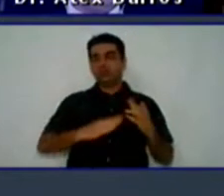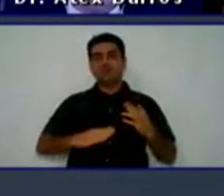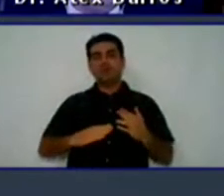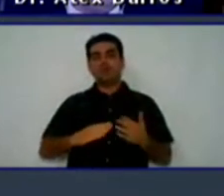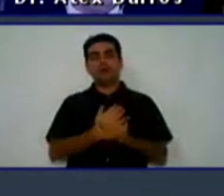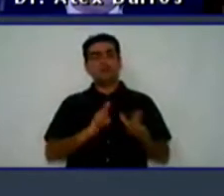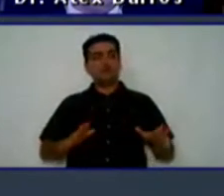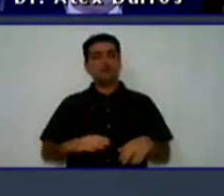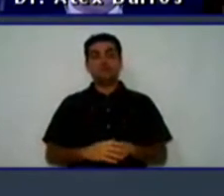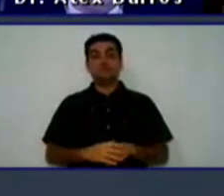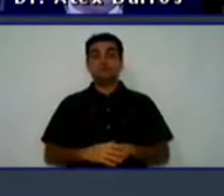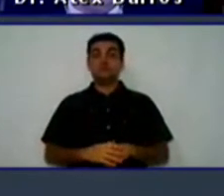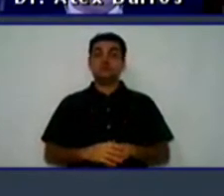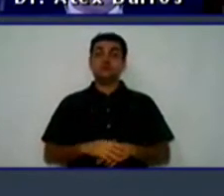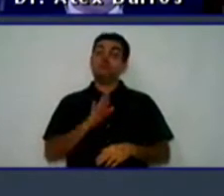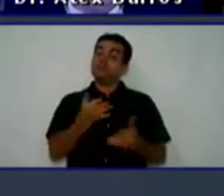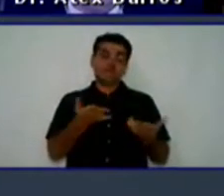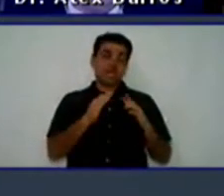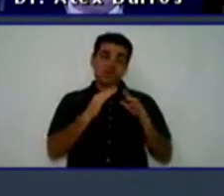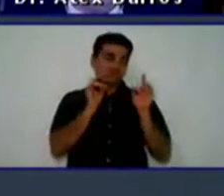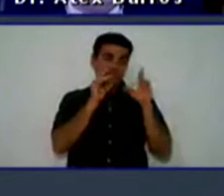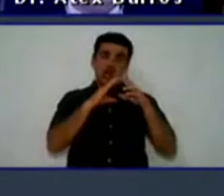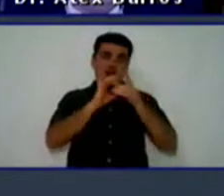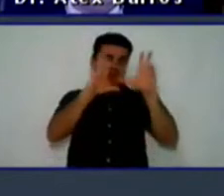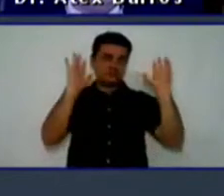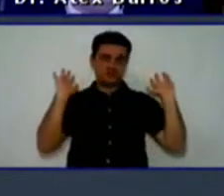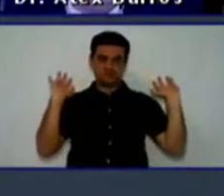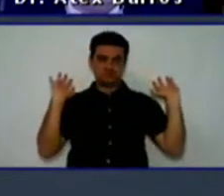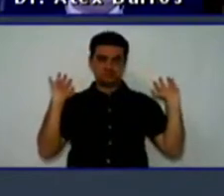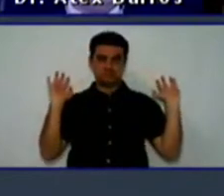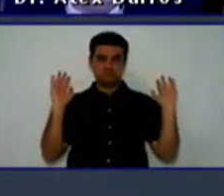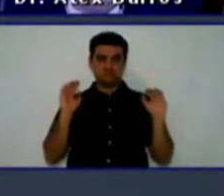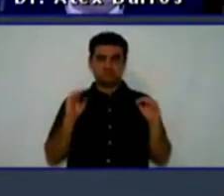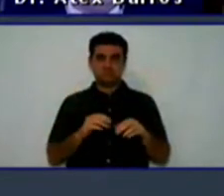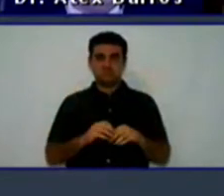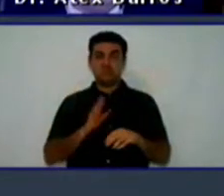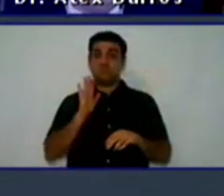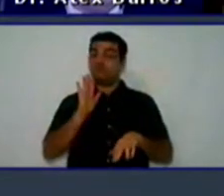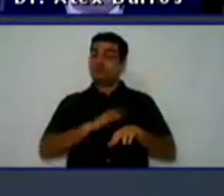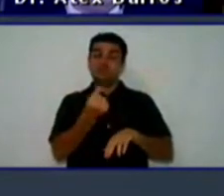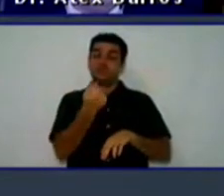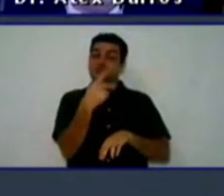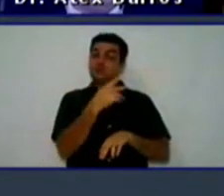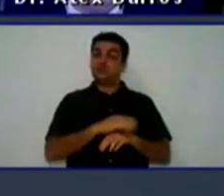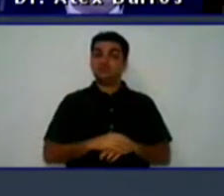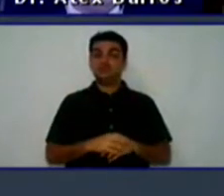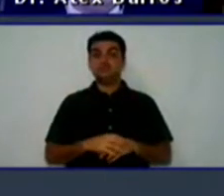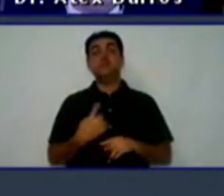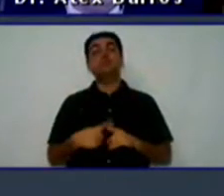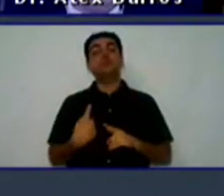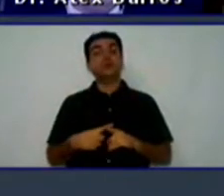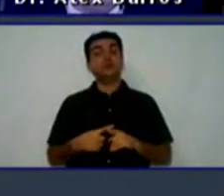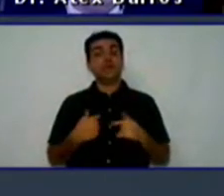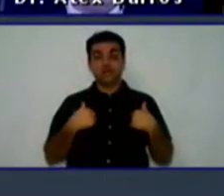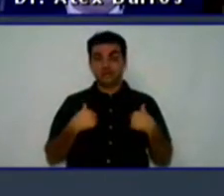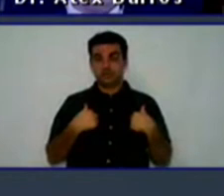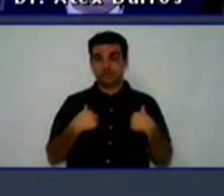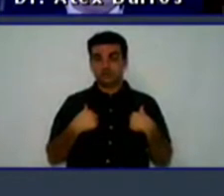partidário. Se quiserem vender, podem vender, mas se não com recursos próprios. Até porque, ao meu ver, realmente não